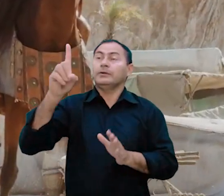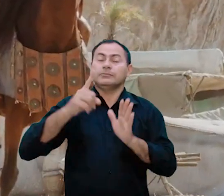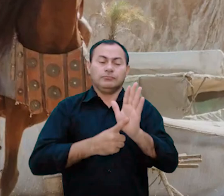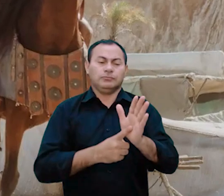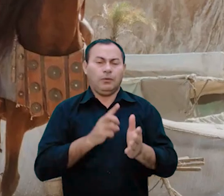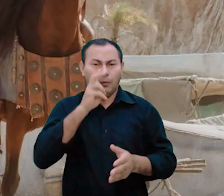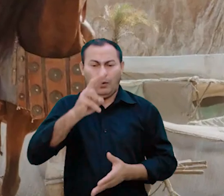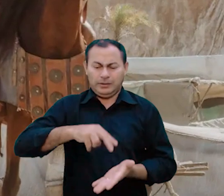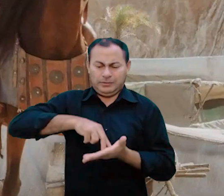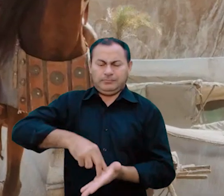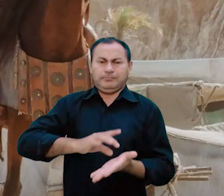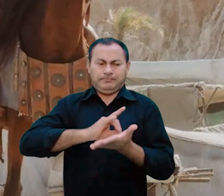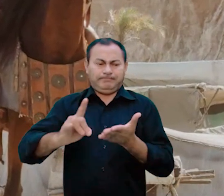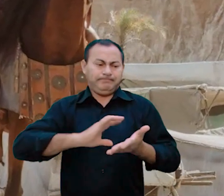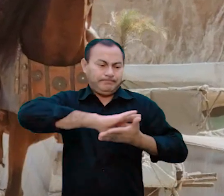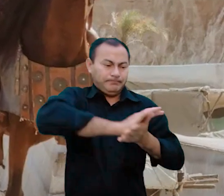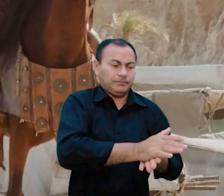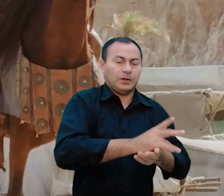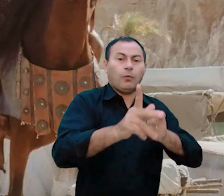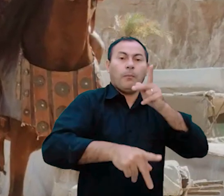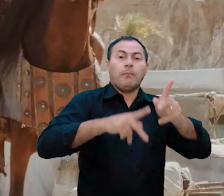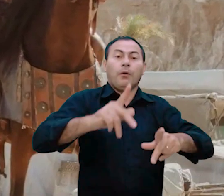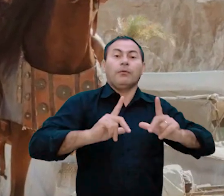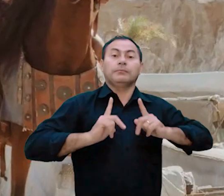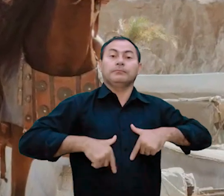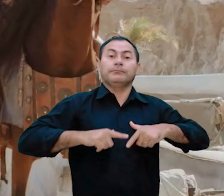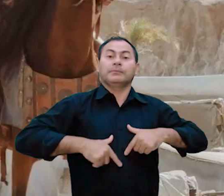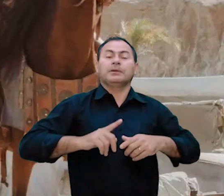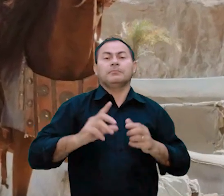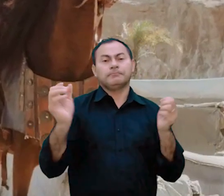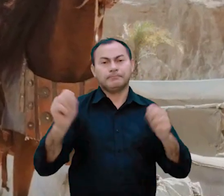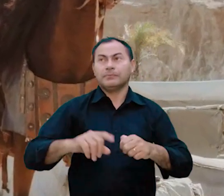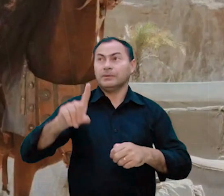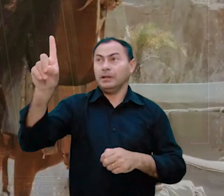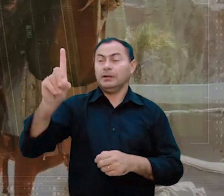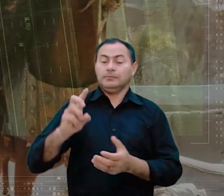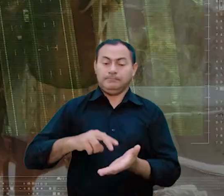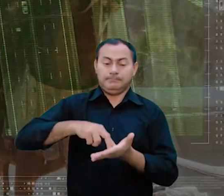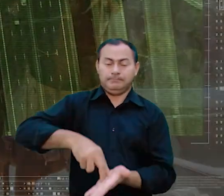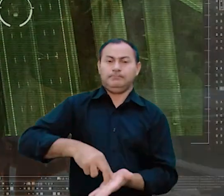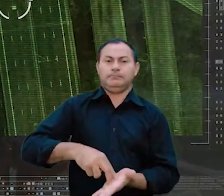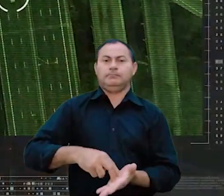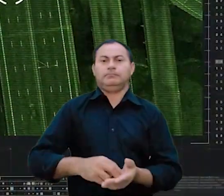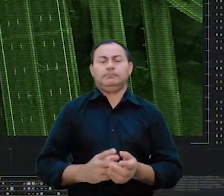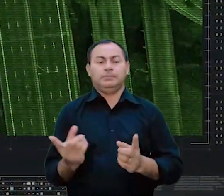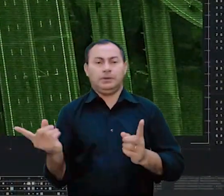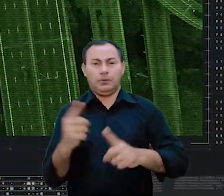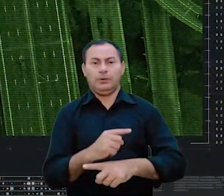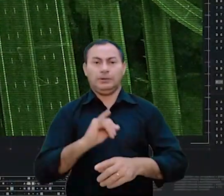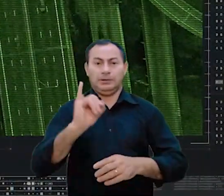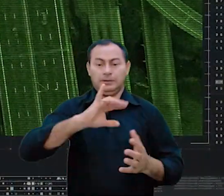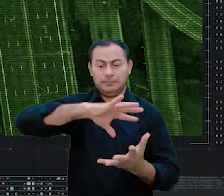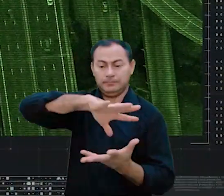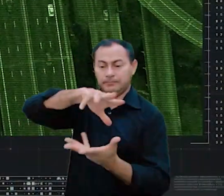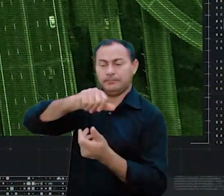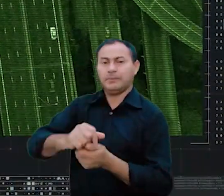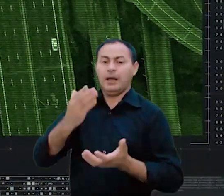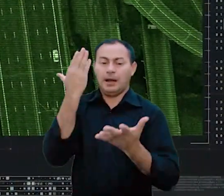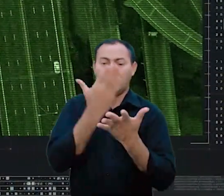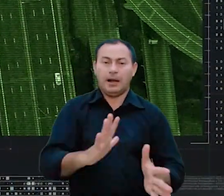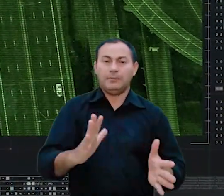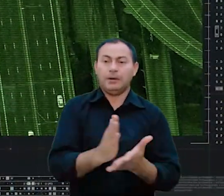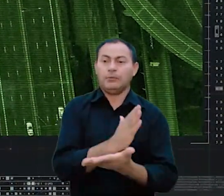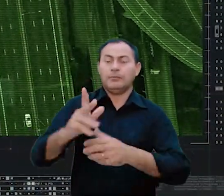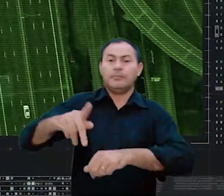levantou fortes inimigos que arrasaram com Israel. É bem possível que Deus esteja levantando uma conspiração internacional